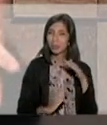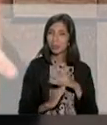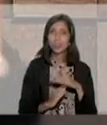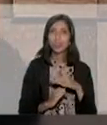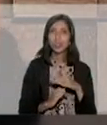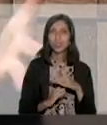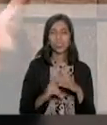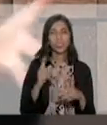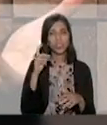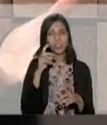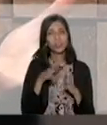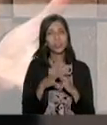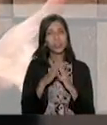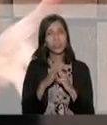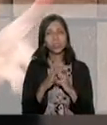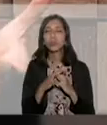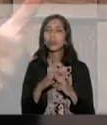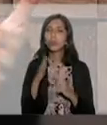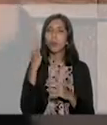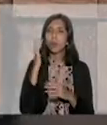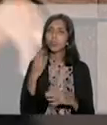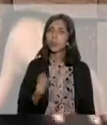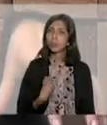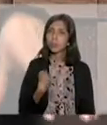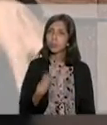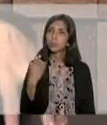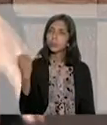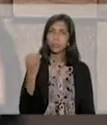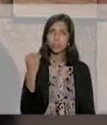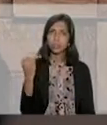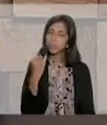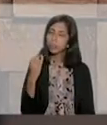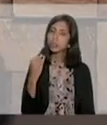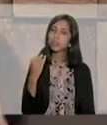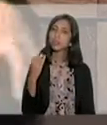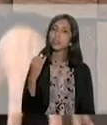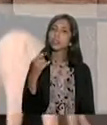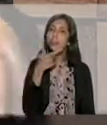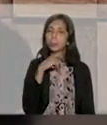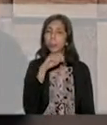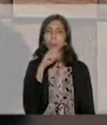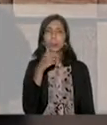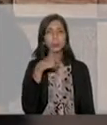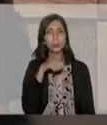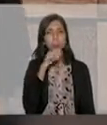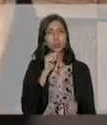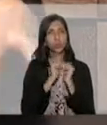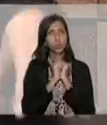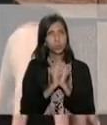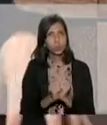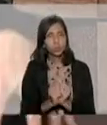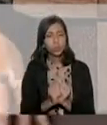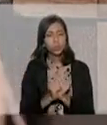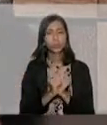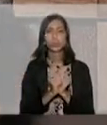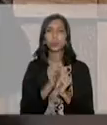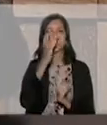limita... na arte é complicado, né? E eu acho que é importante que a presença dos pais, né,